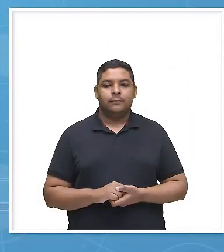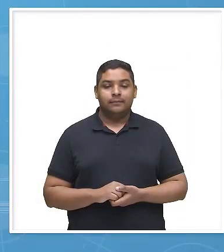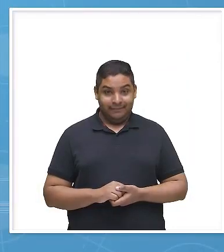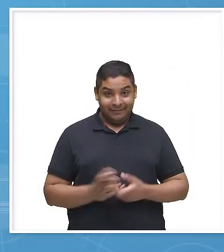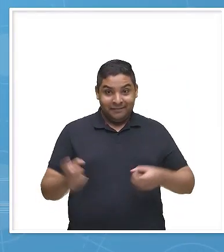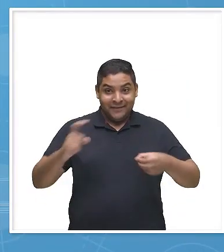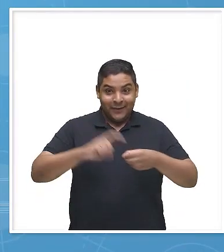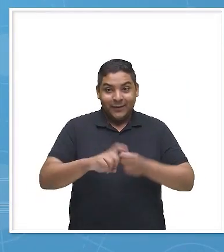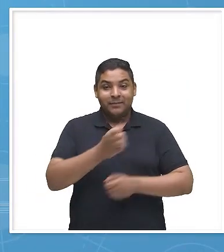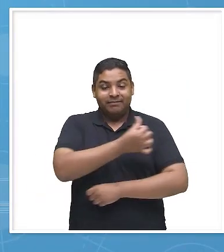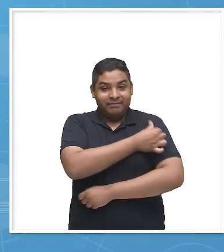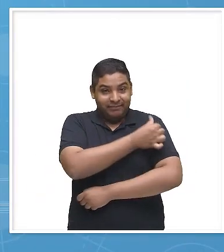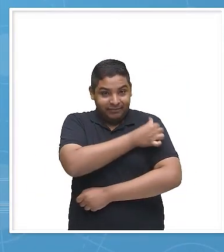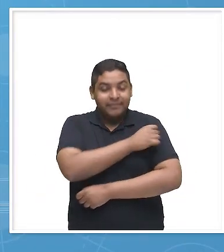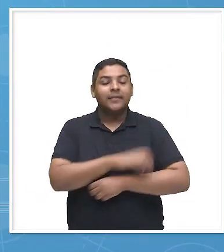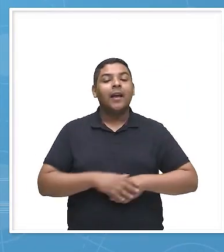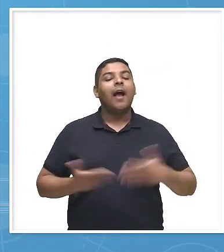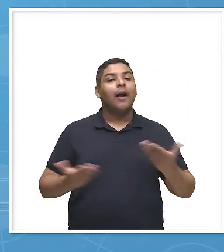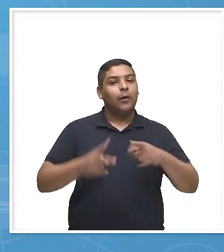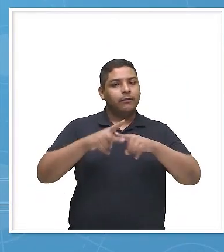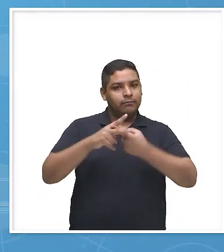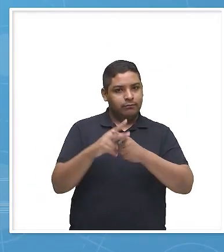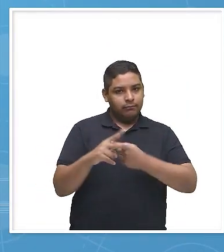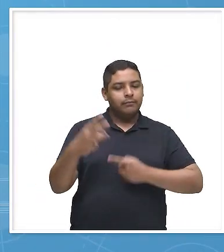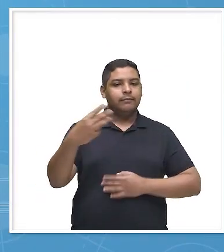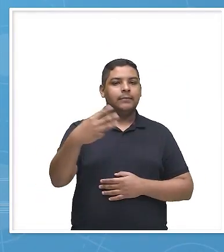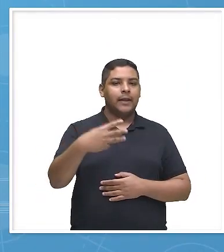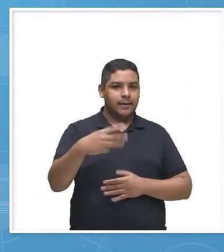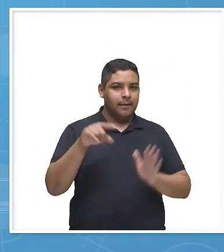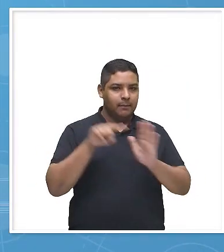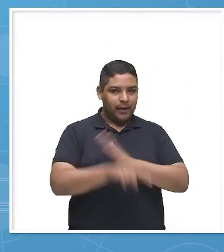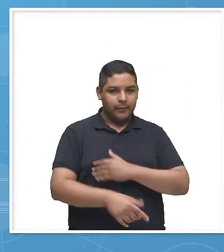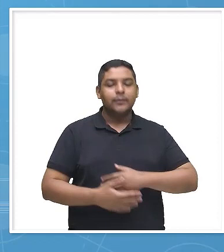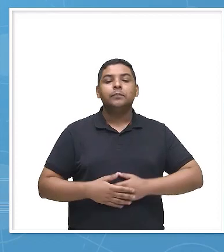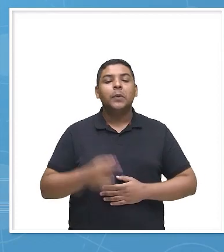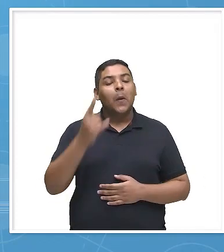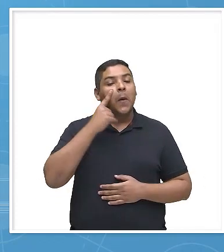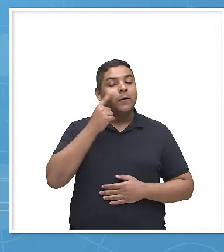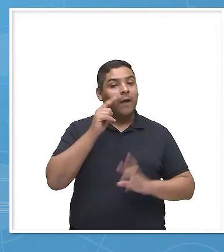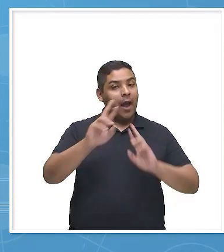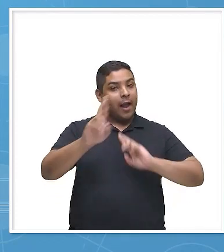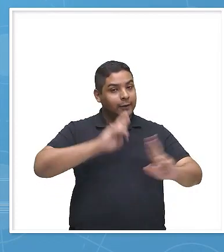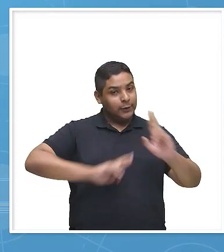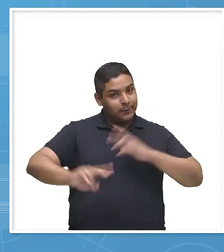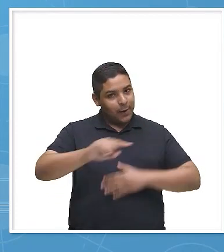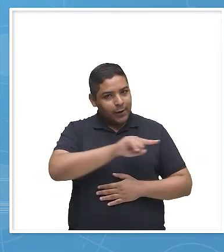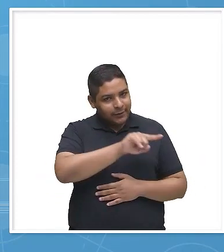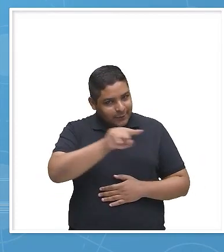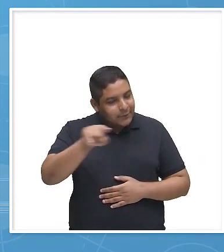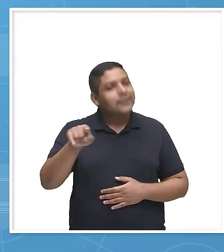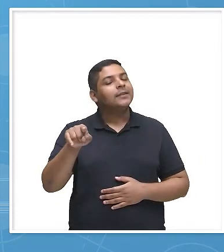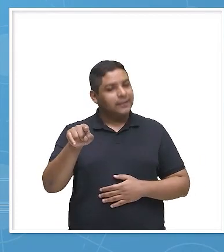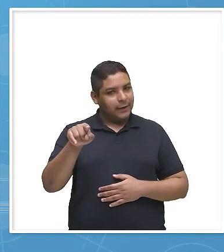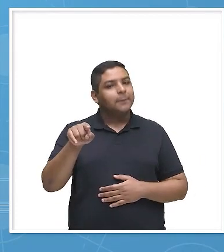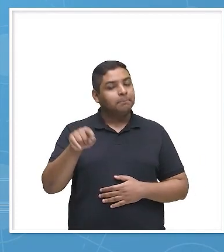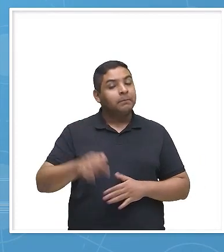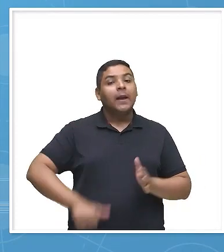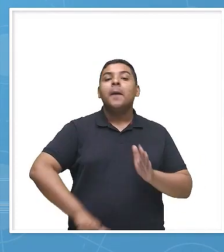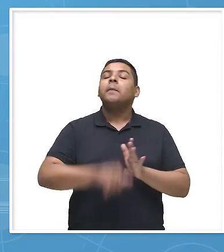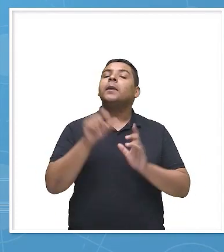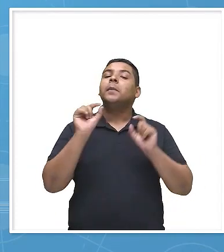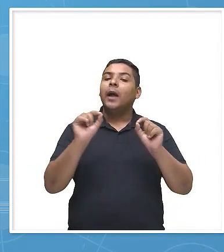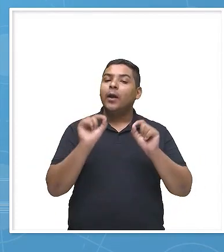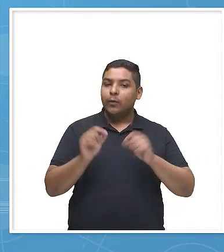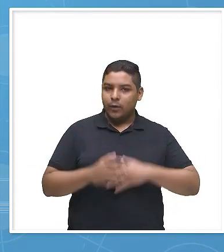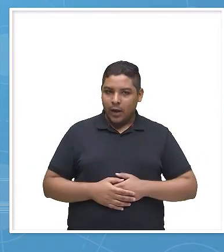Voltamos ao sexto ano, agora para a correção da terceira questão. Vamos ver o que vocês responderam para a gente. Mas, primeiramente, vamos recapitular o que a terceira